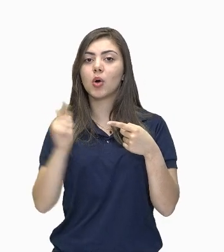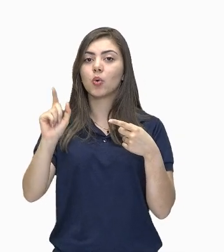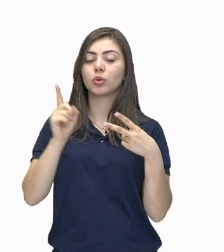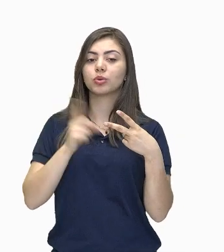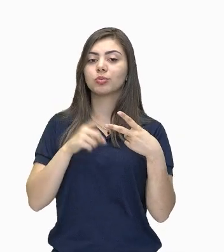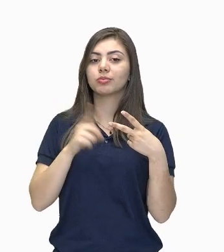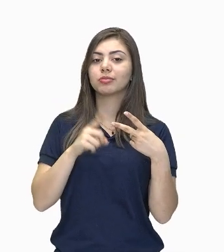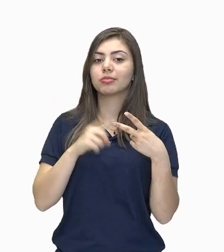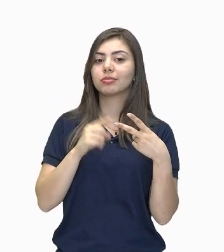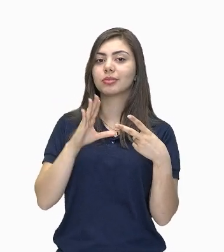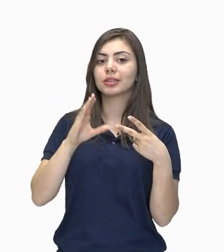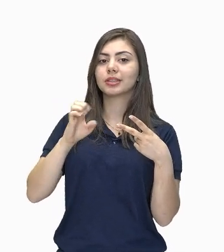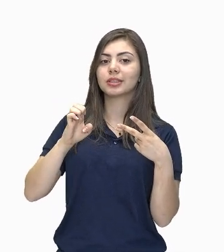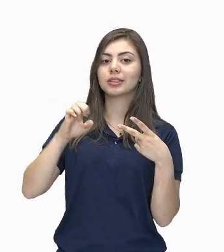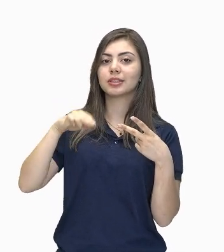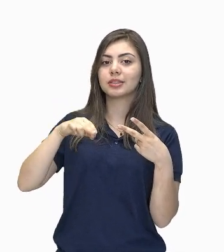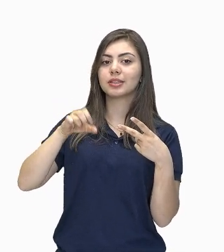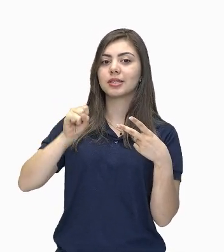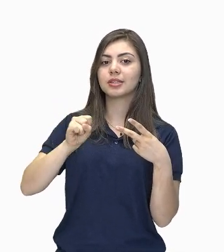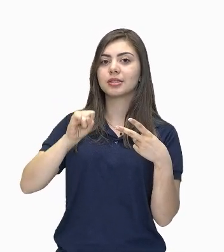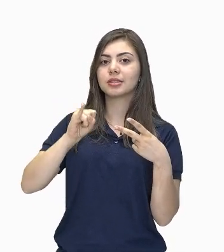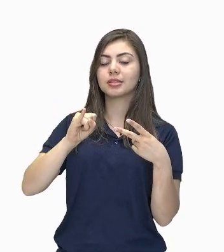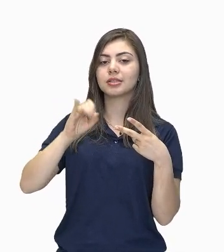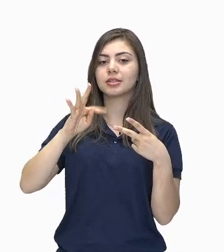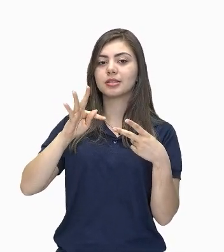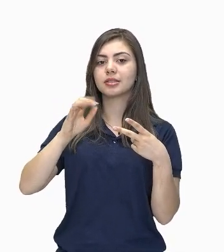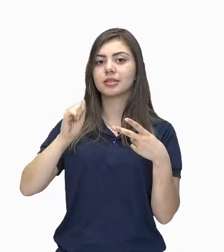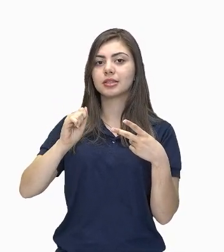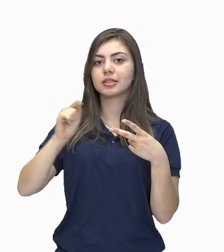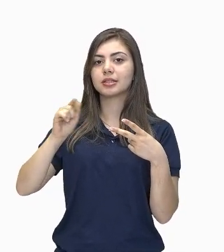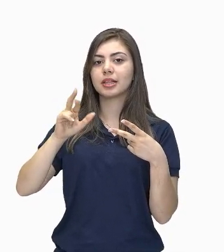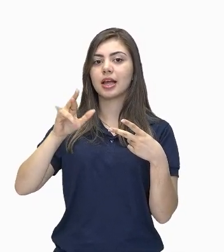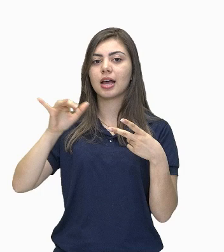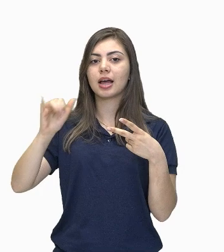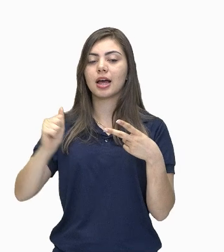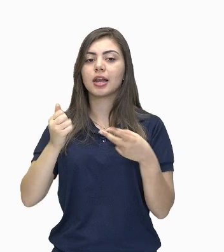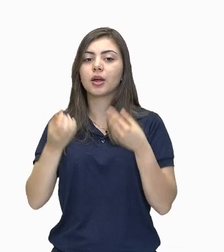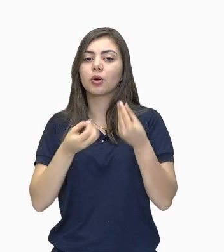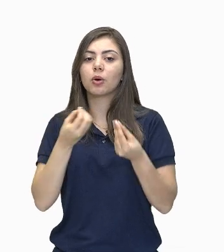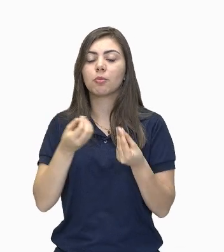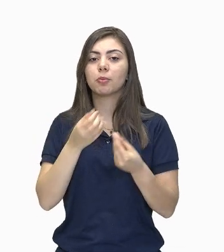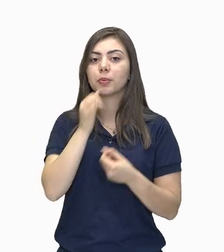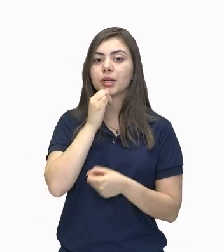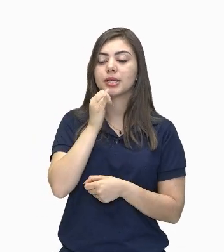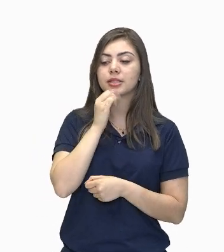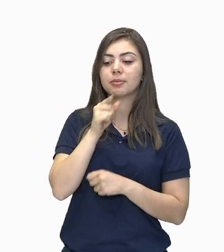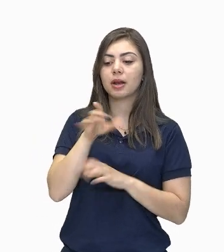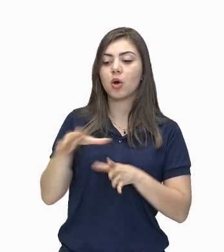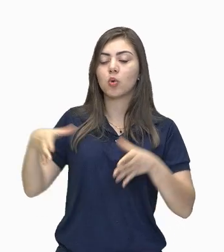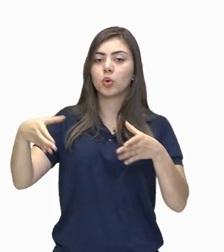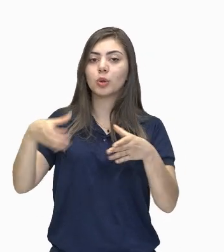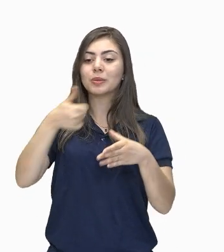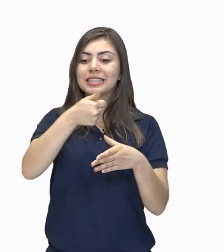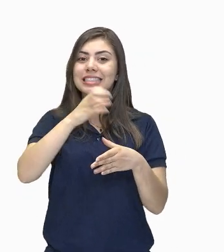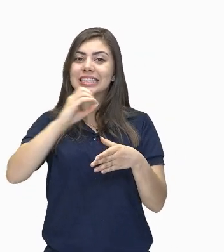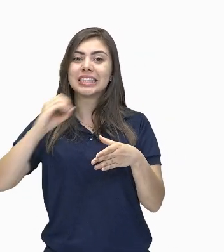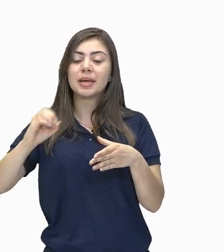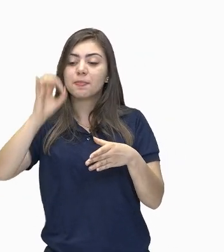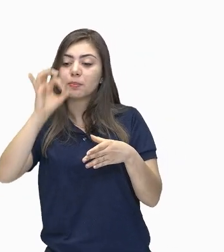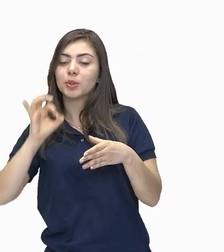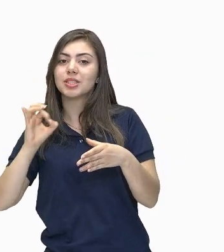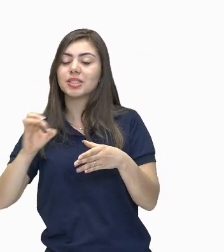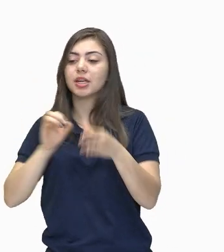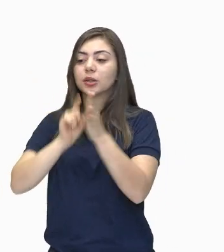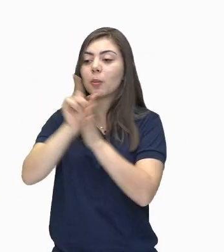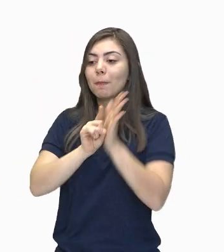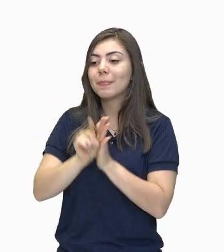censitária. Acompanhe comigo. É a pesquisa em que se coleta dados de todos os elementos da população,